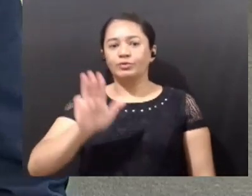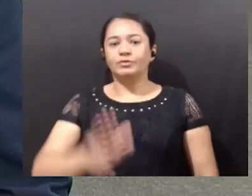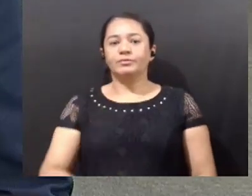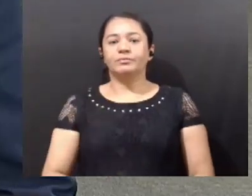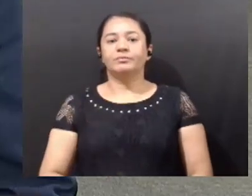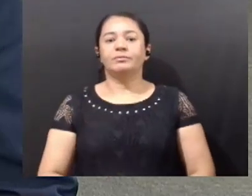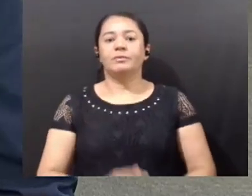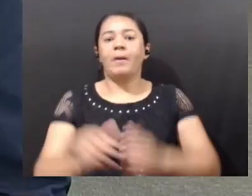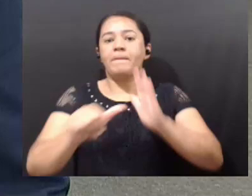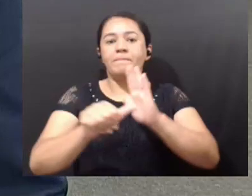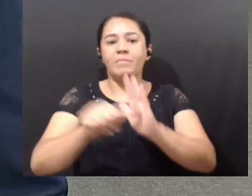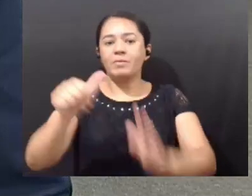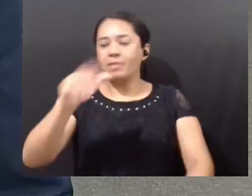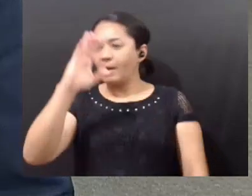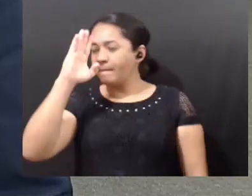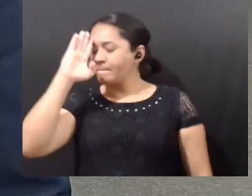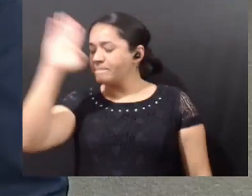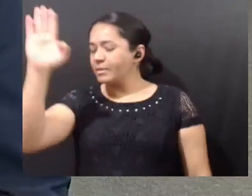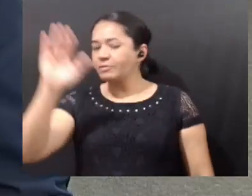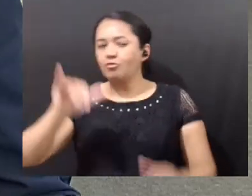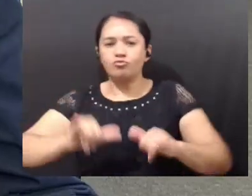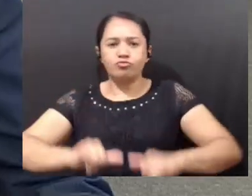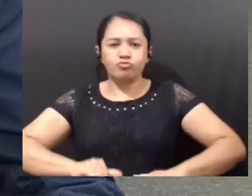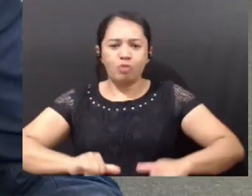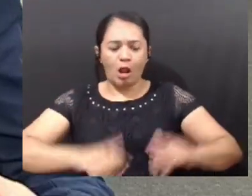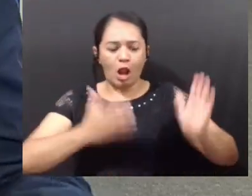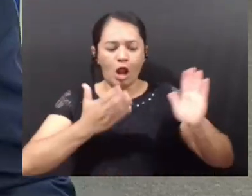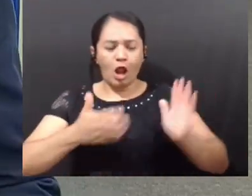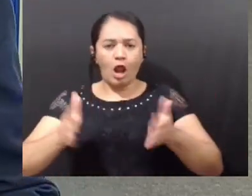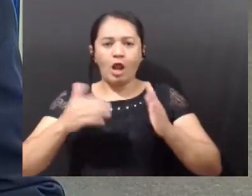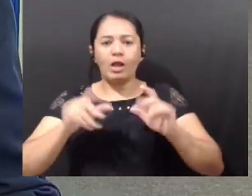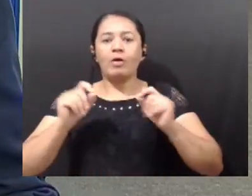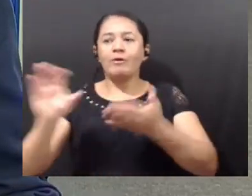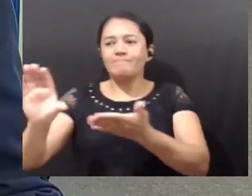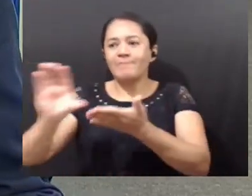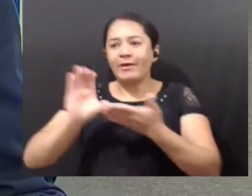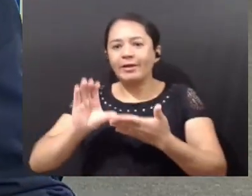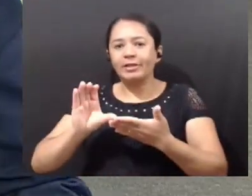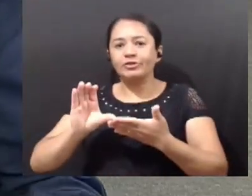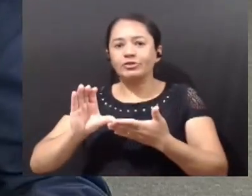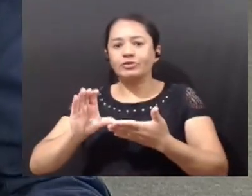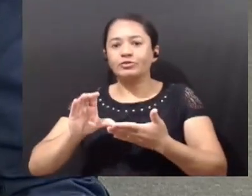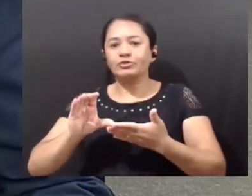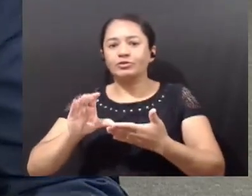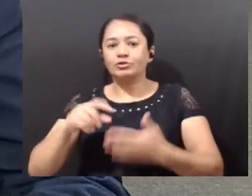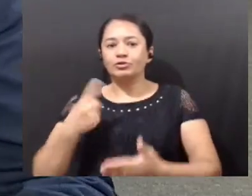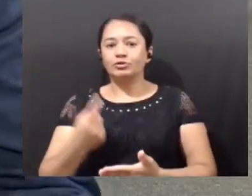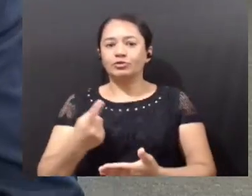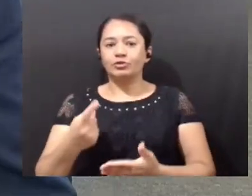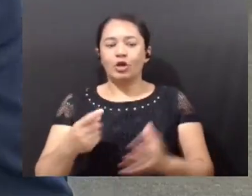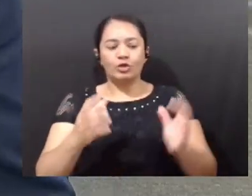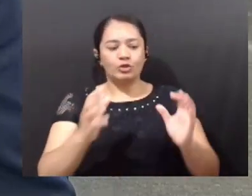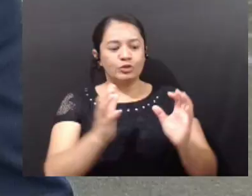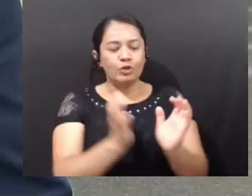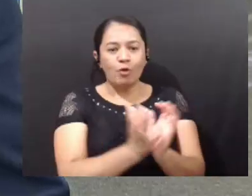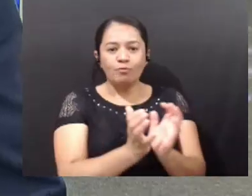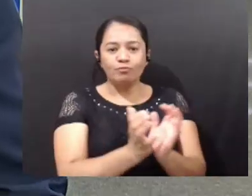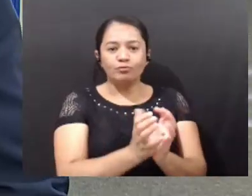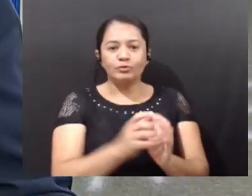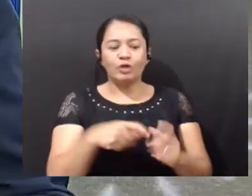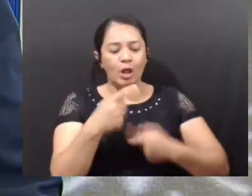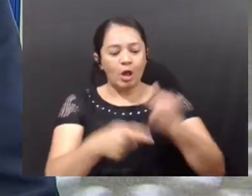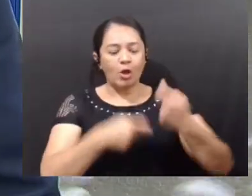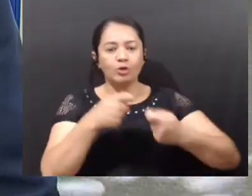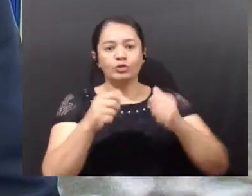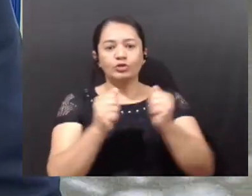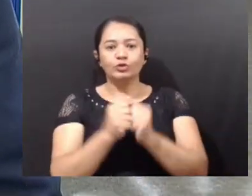dor do setor produtivo, crédito. Então, a gente pegou uma fatia do nosso fundo garantidor, negociou com os bancos públicos e